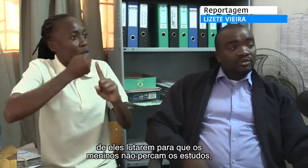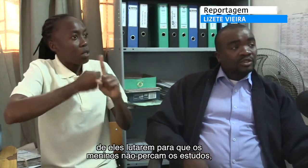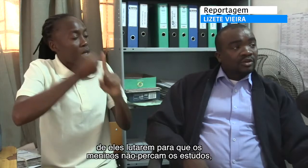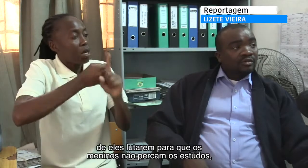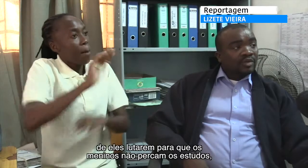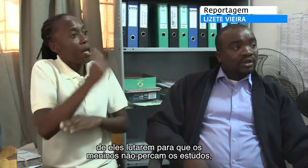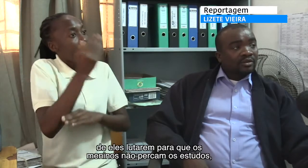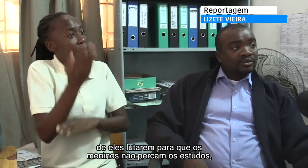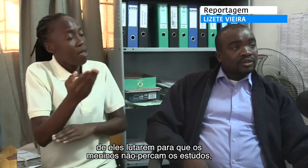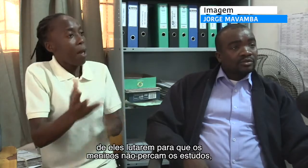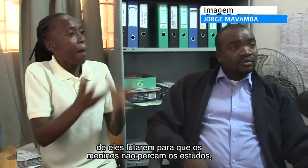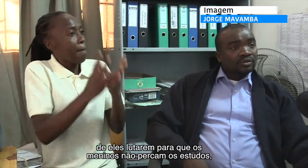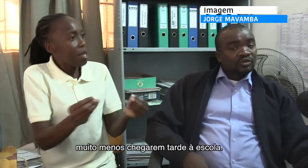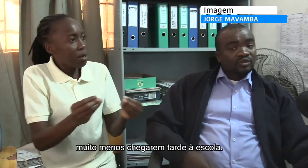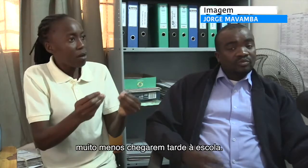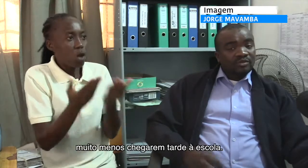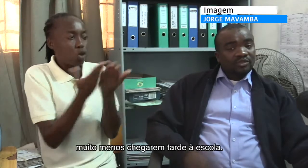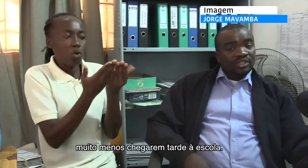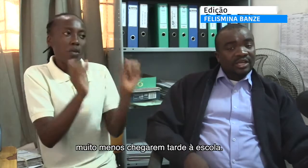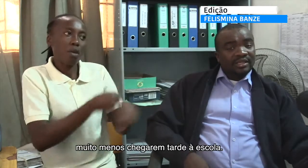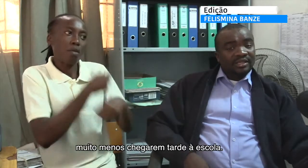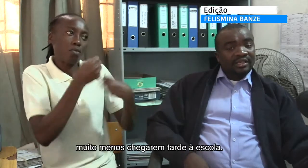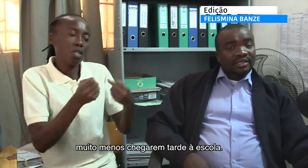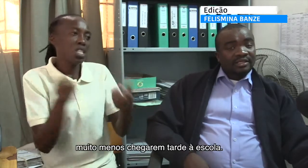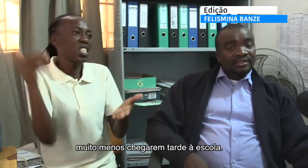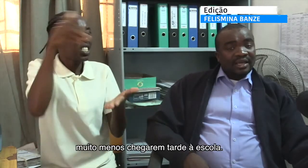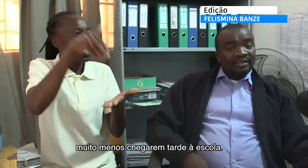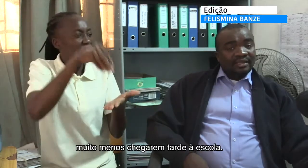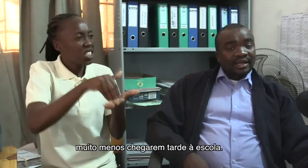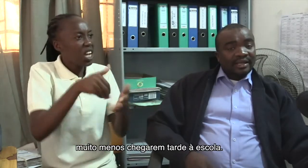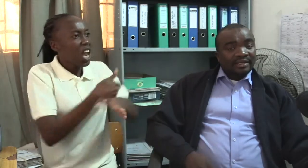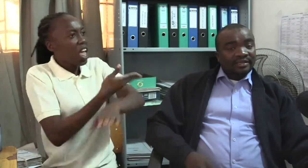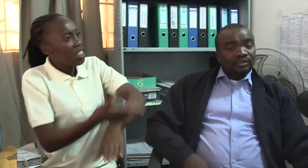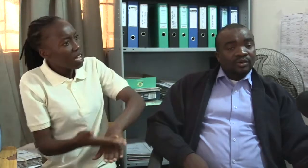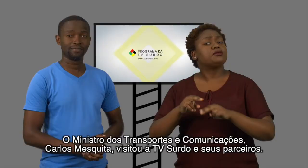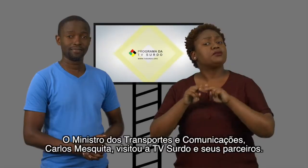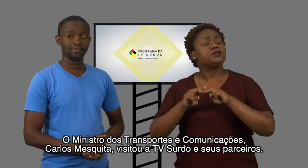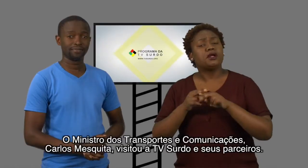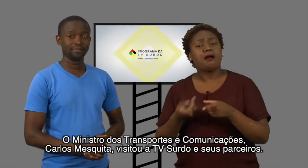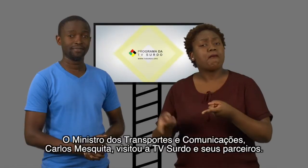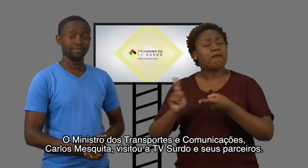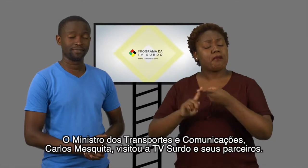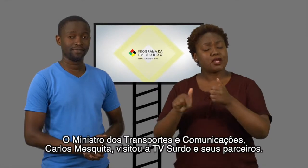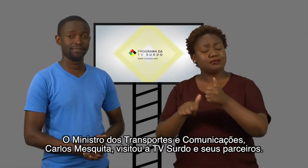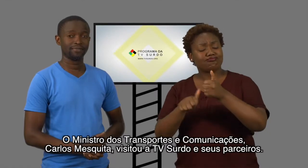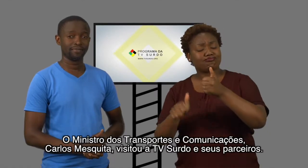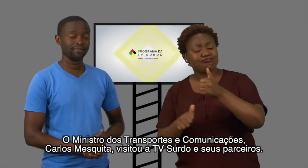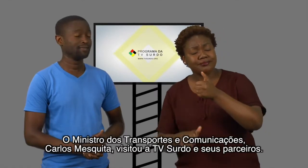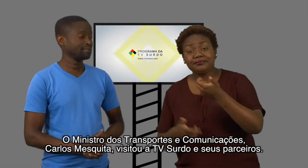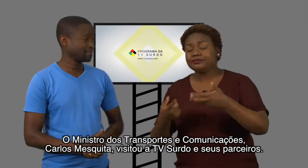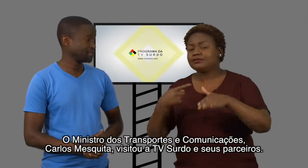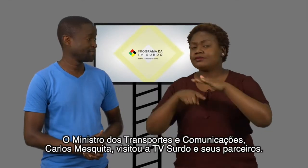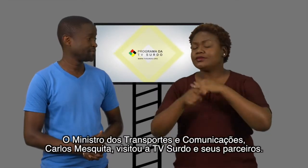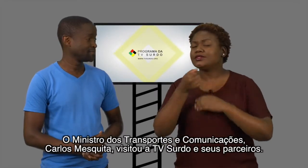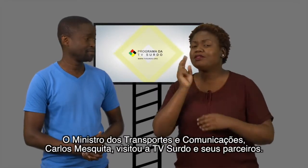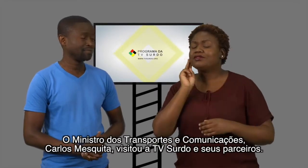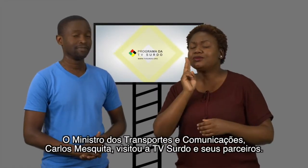os meninos não percam os estudos, muito menos chegarem tarde aqui na escola. O ministro dos Transportes e